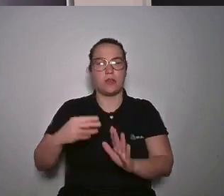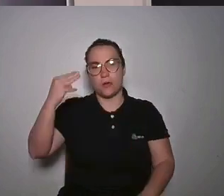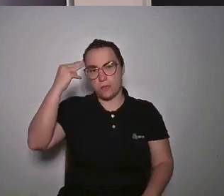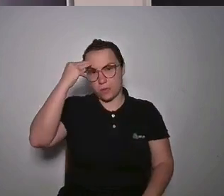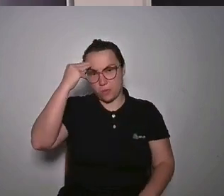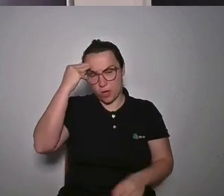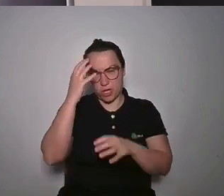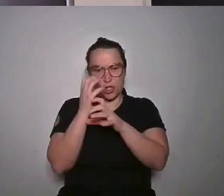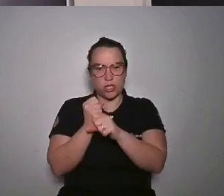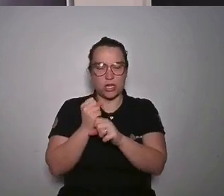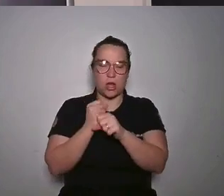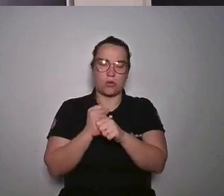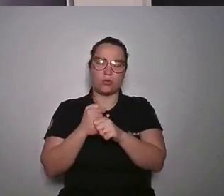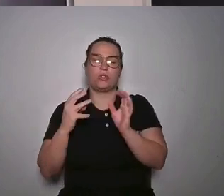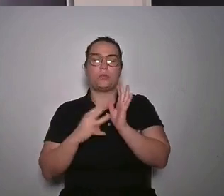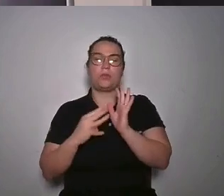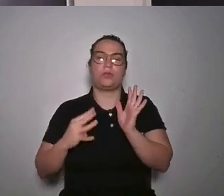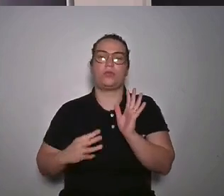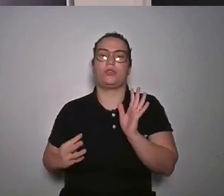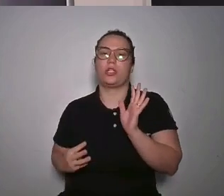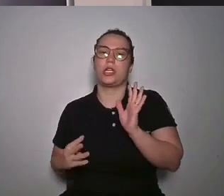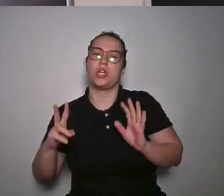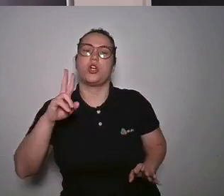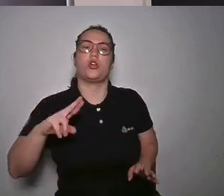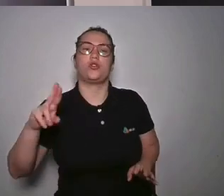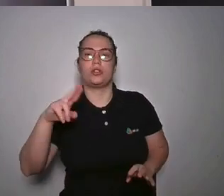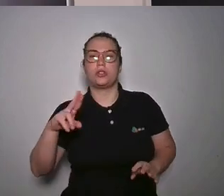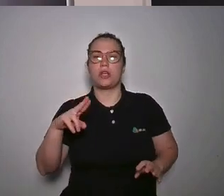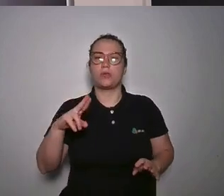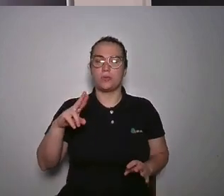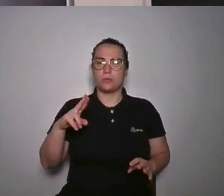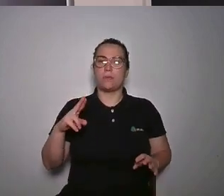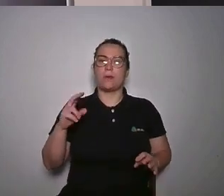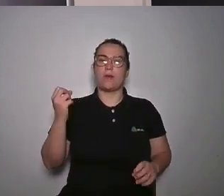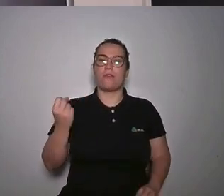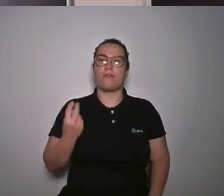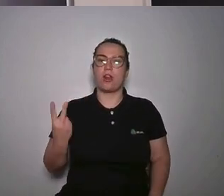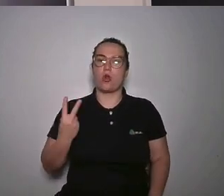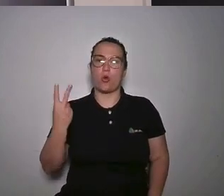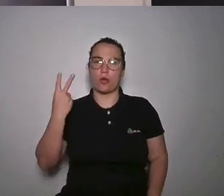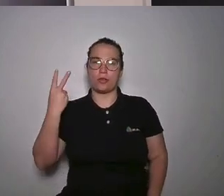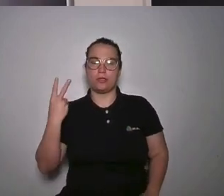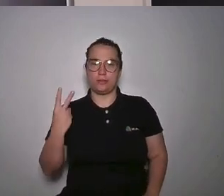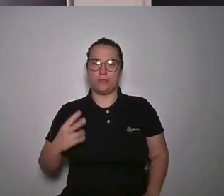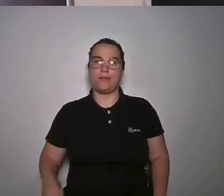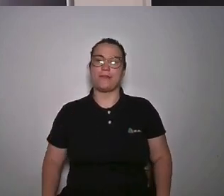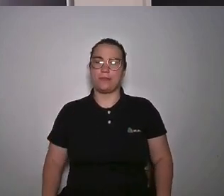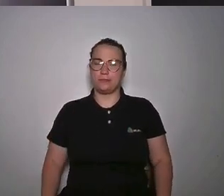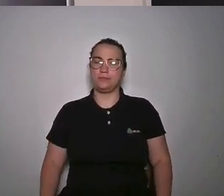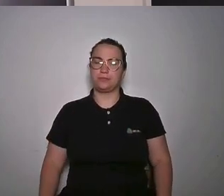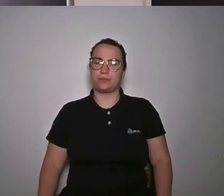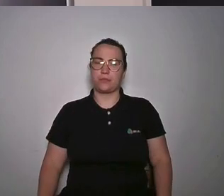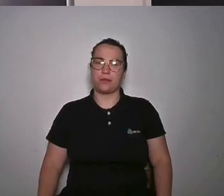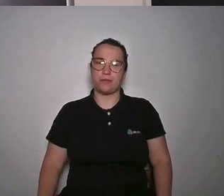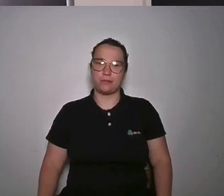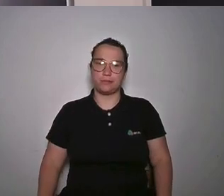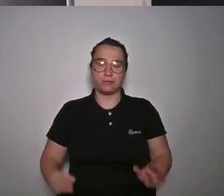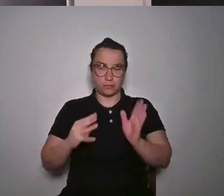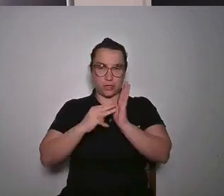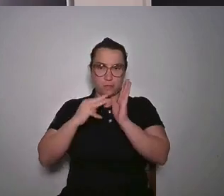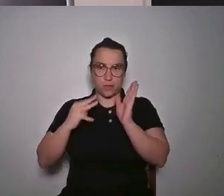cálculo em metodologia utilizada para obtenção dos valores dos anexos fiscais. A